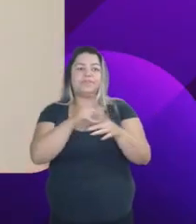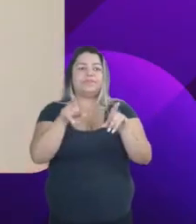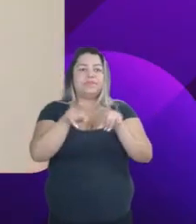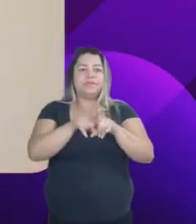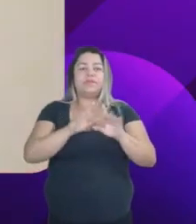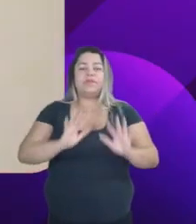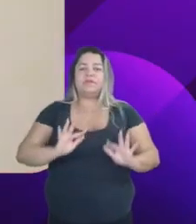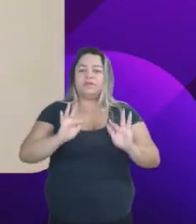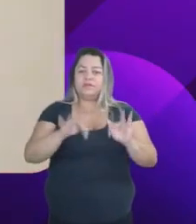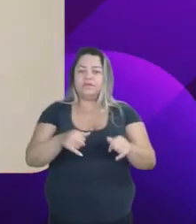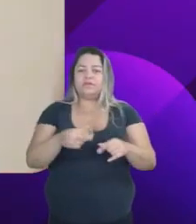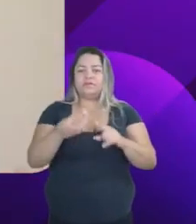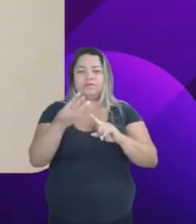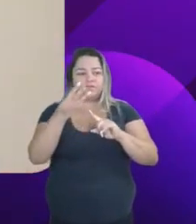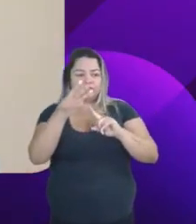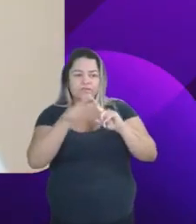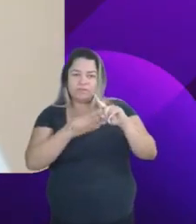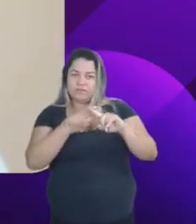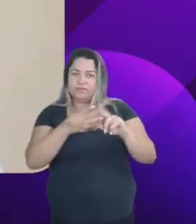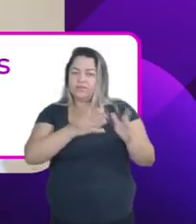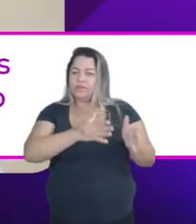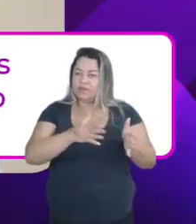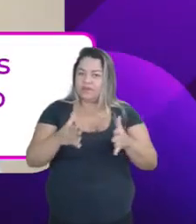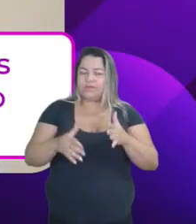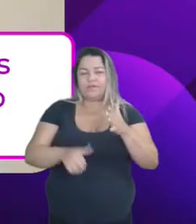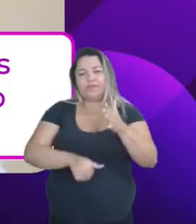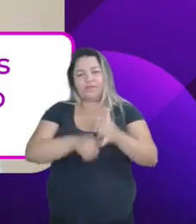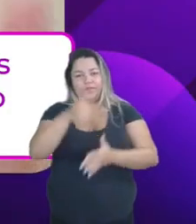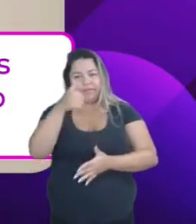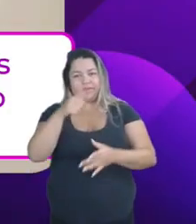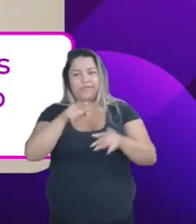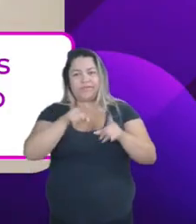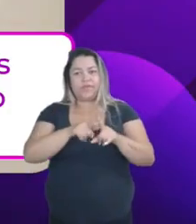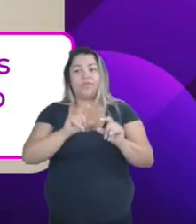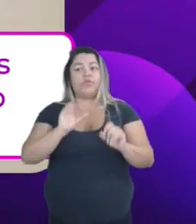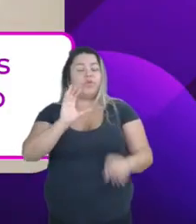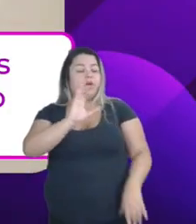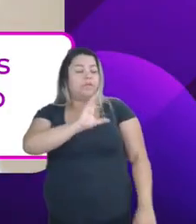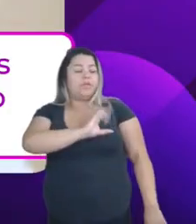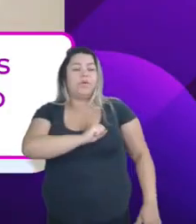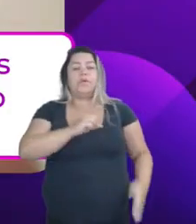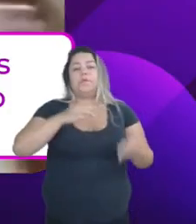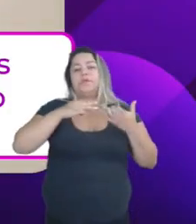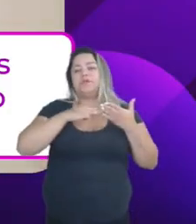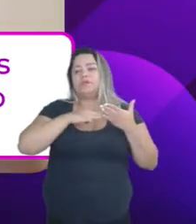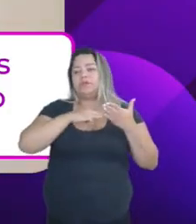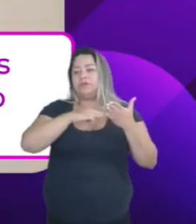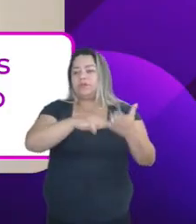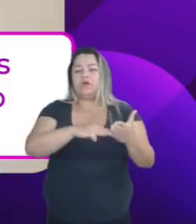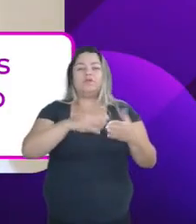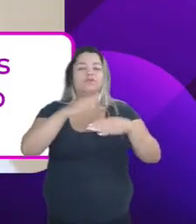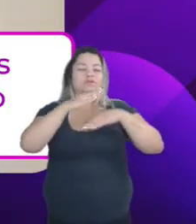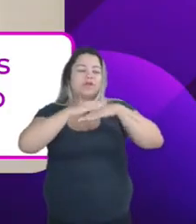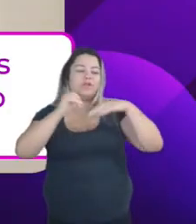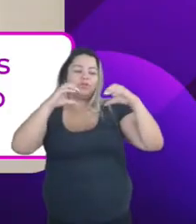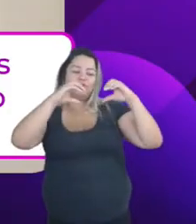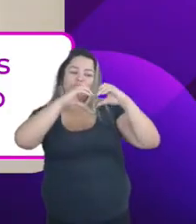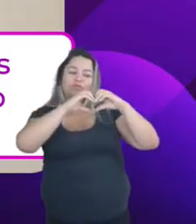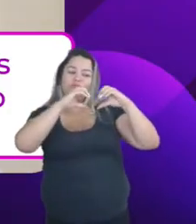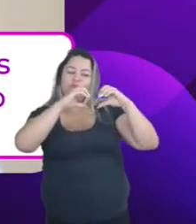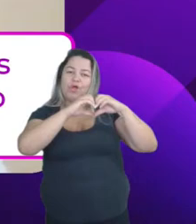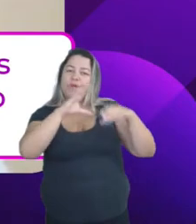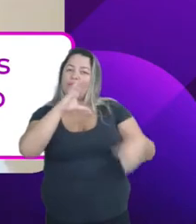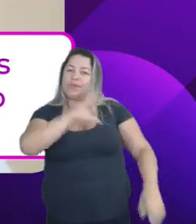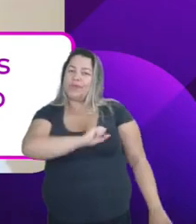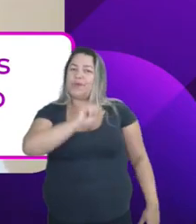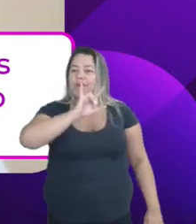ao final, 3 grandes fases. A primeira fase dela, que é essa fase do amor, de você acordar com o coraçãozinho, dizer que eu